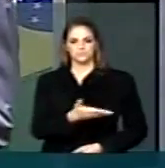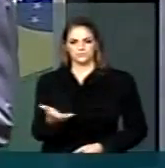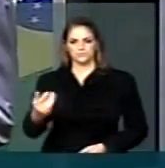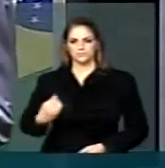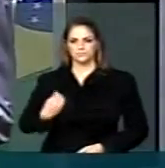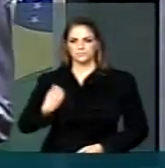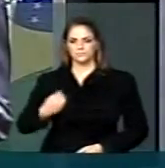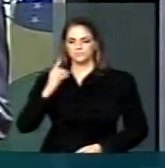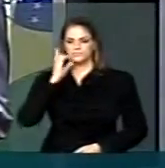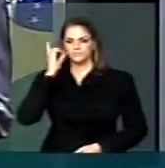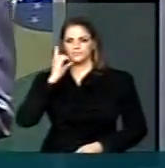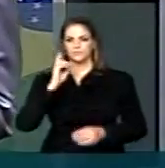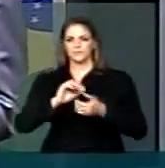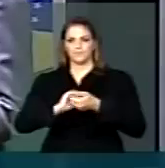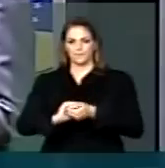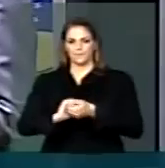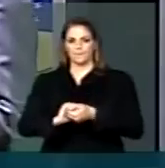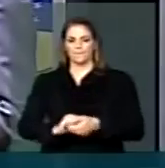senhoras e senhores.